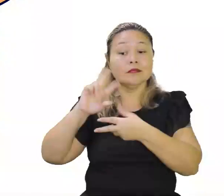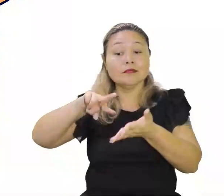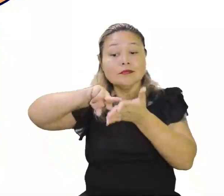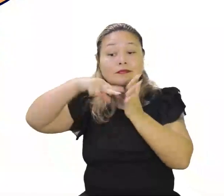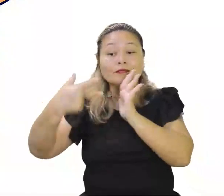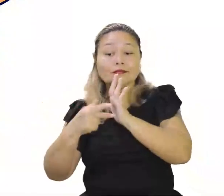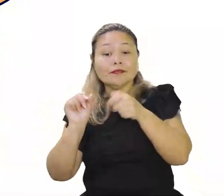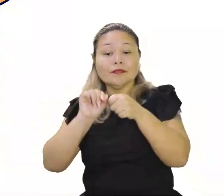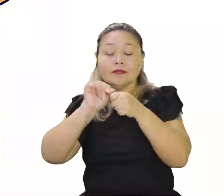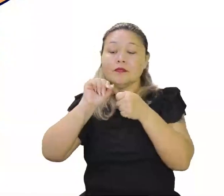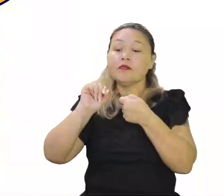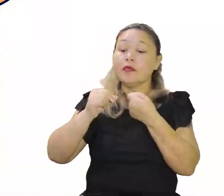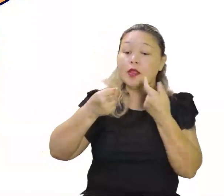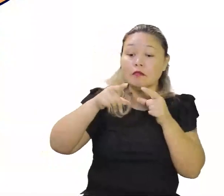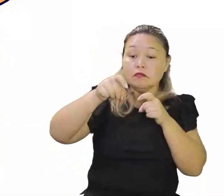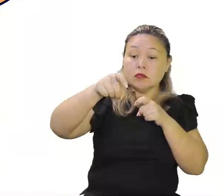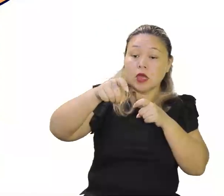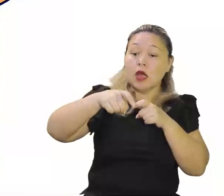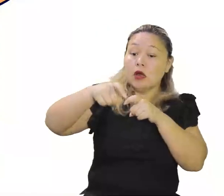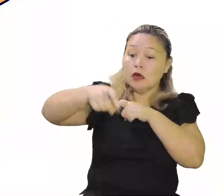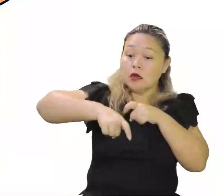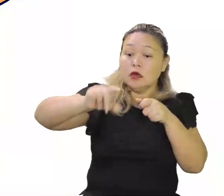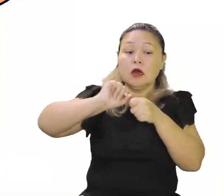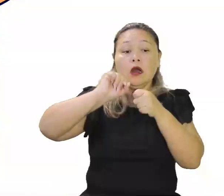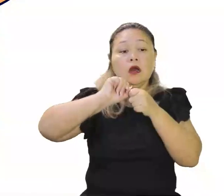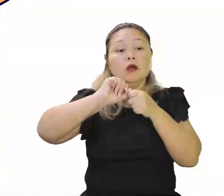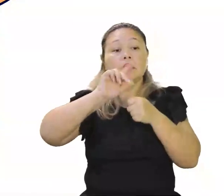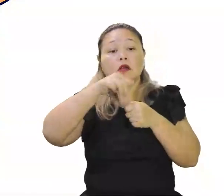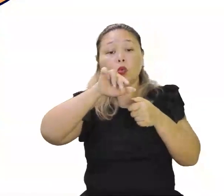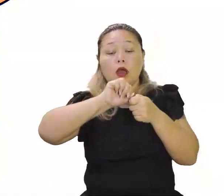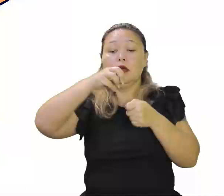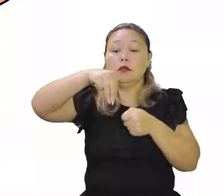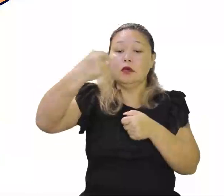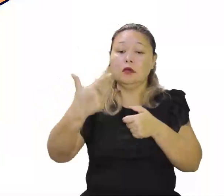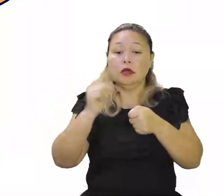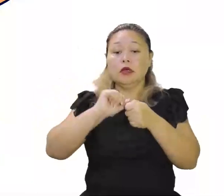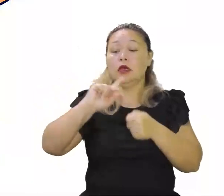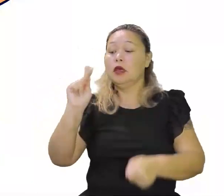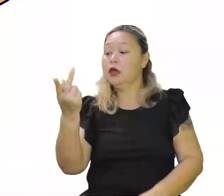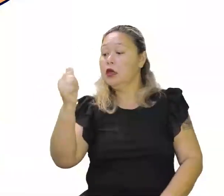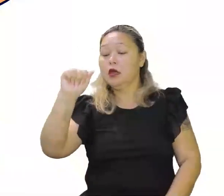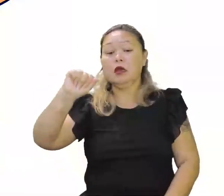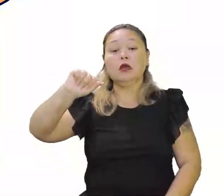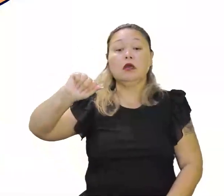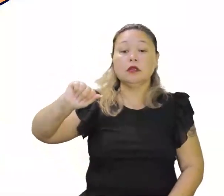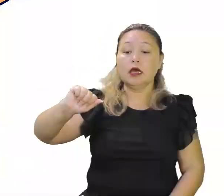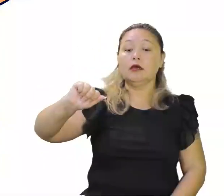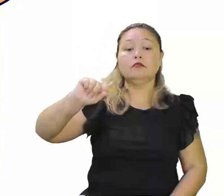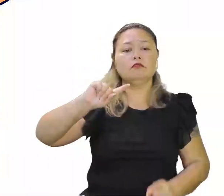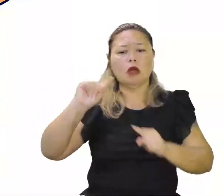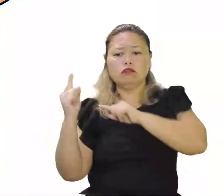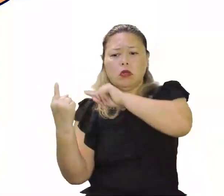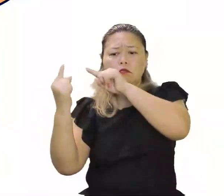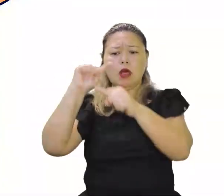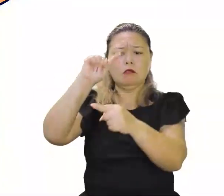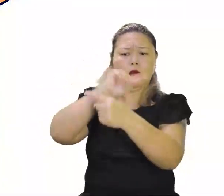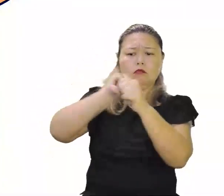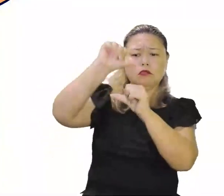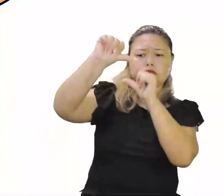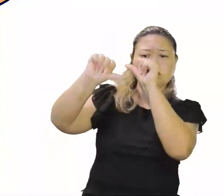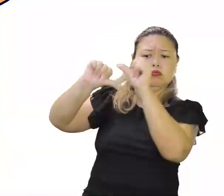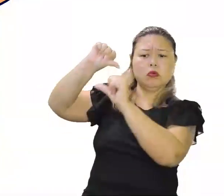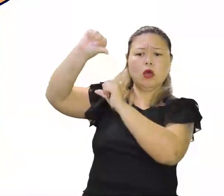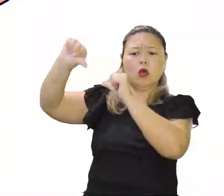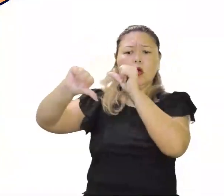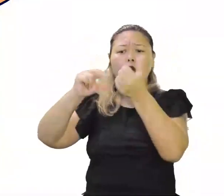de medidas agrárias, né? De alqueire para metro quadrado, de metro quadrado para alqueire, para hectare, hectare para metro quadrado, a gente vai